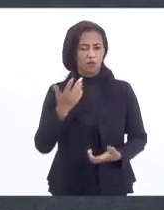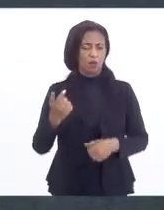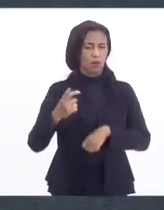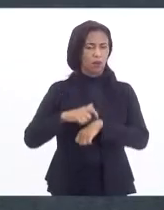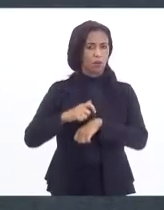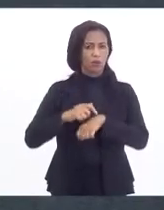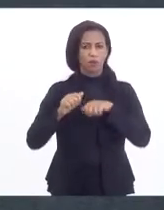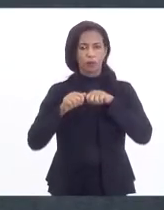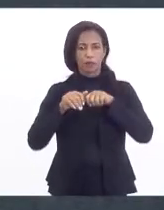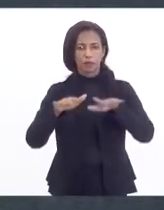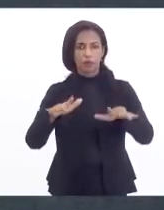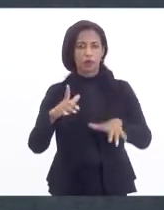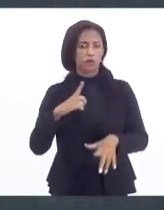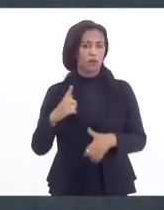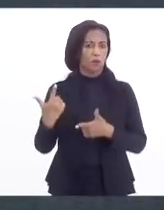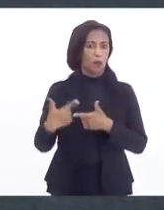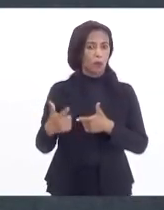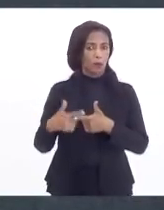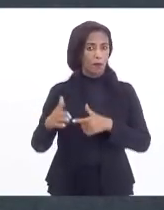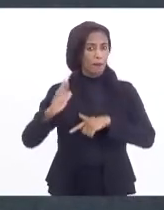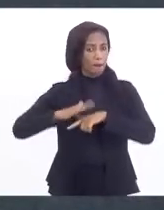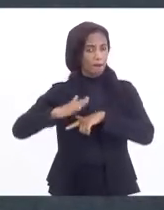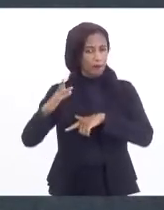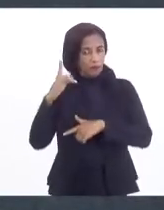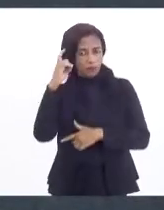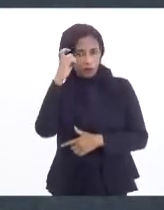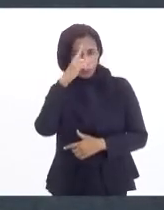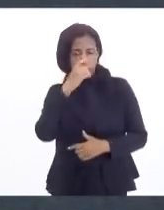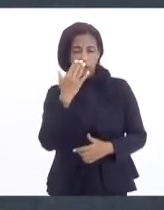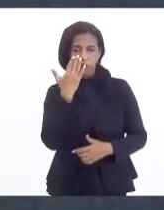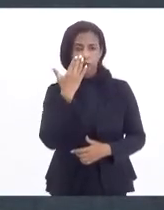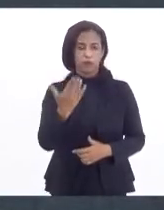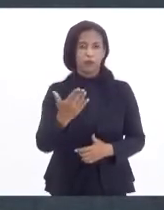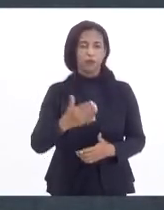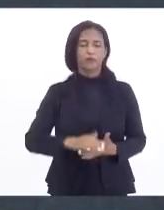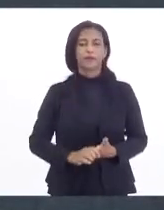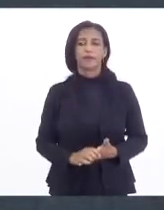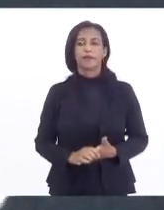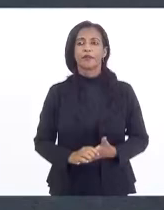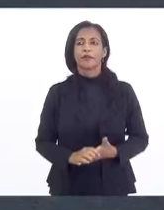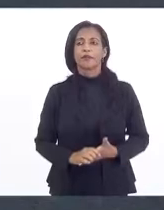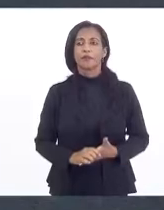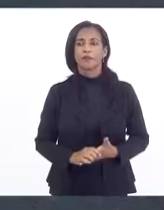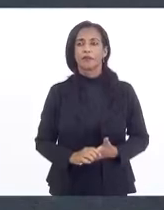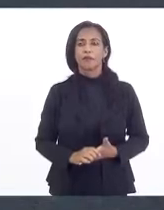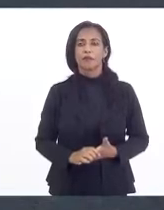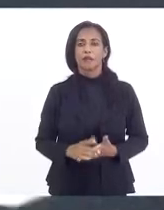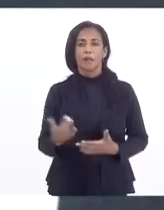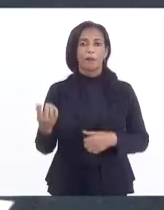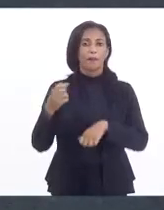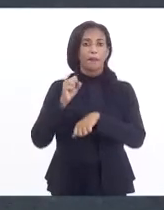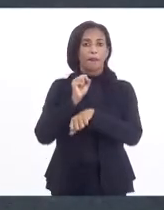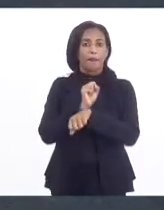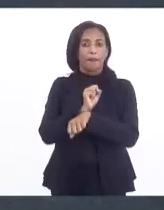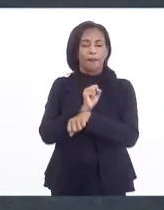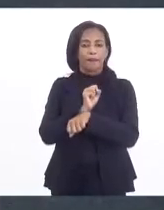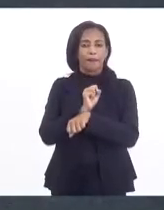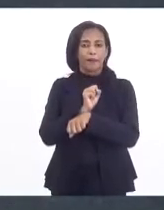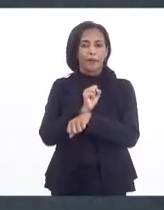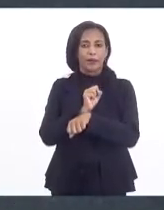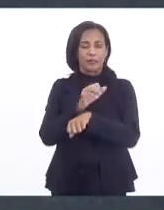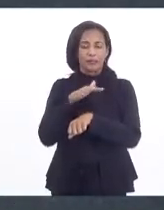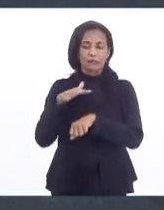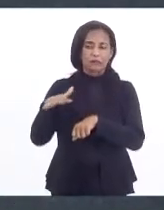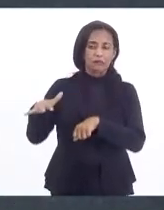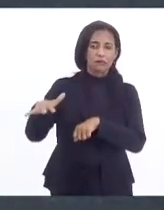pandemia, tiveram uma situação ainda mais delicada diante da paralisação das redes